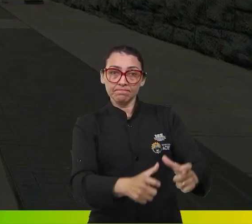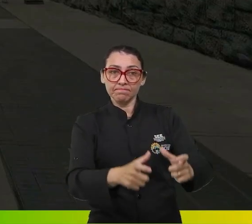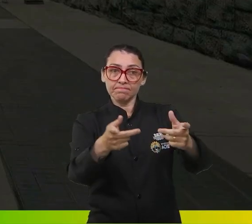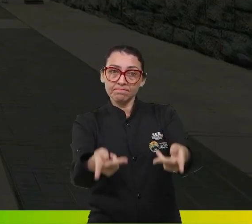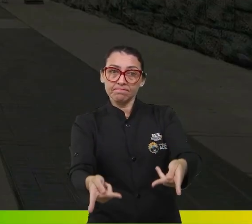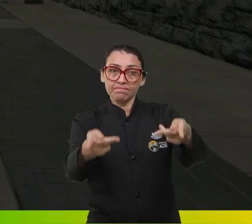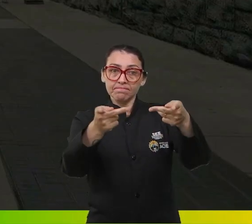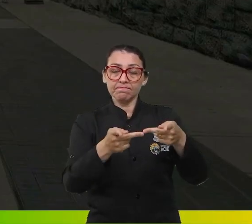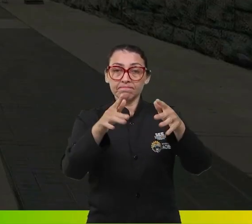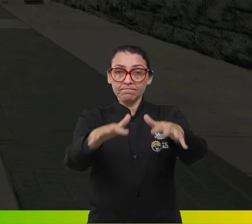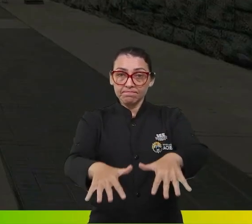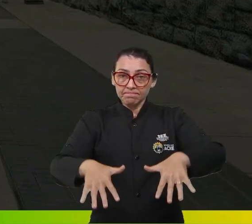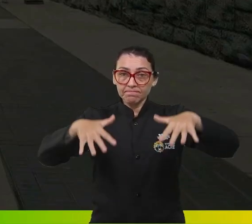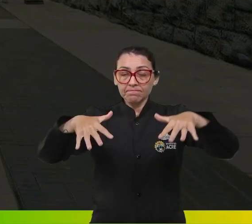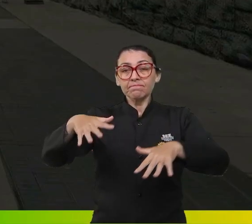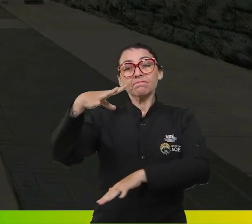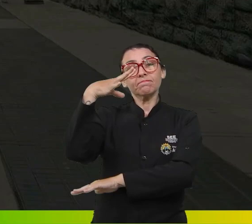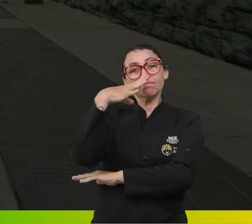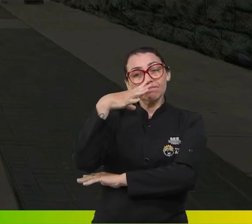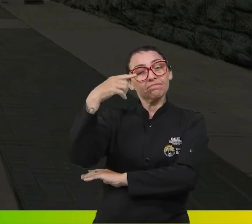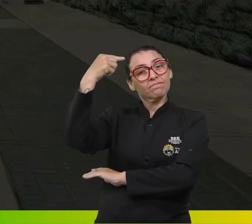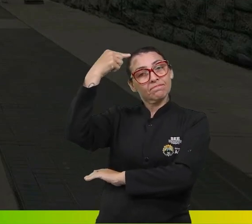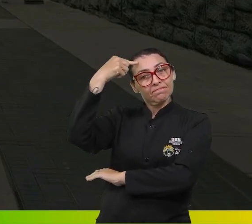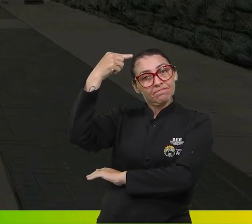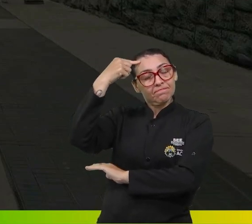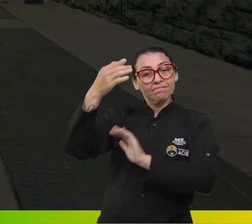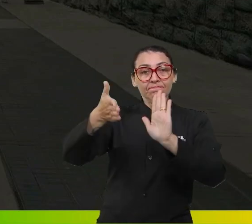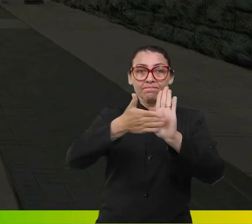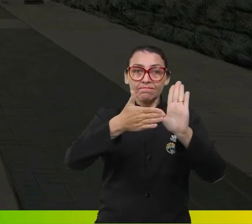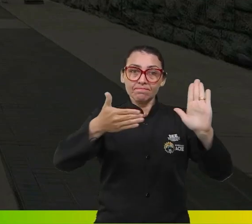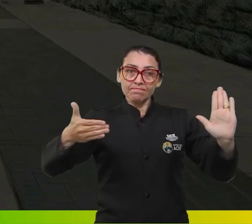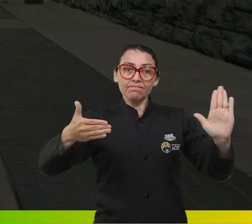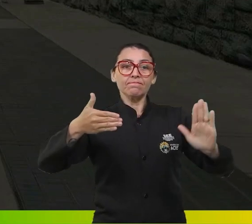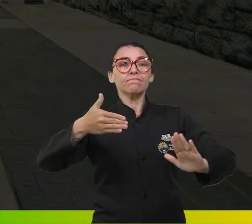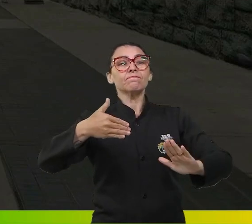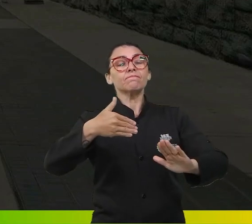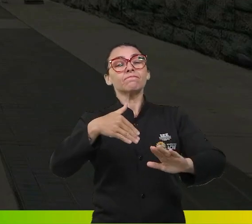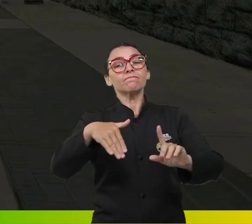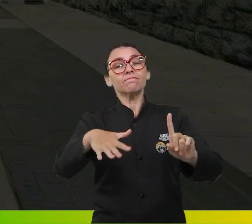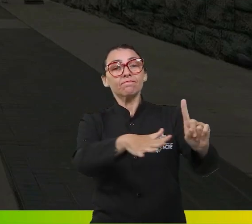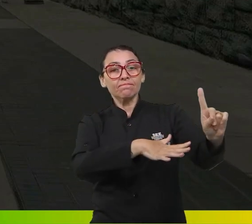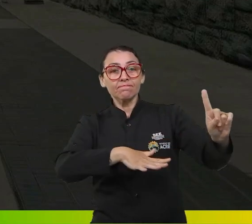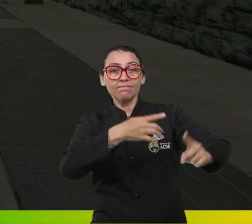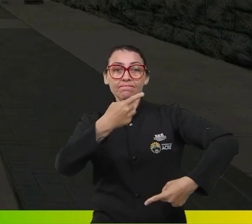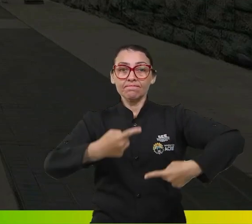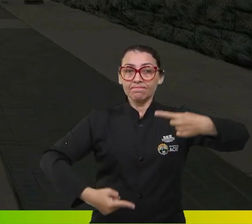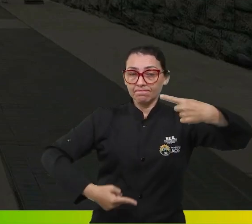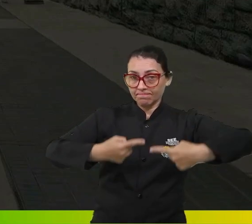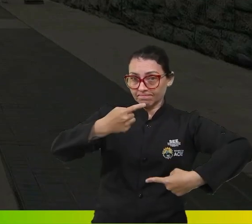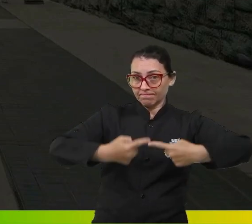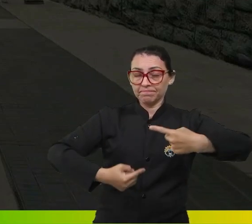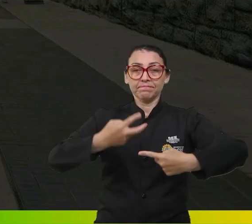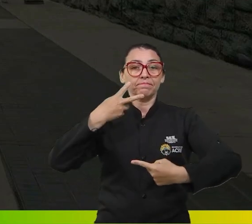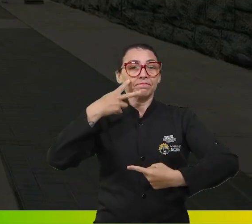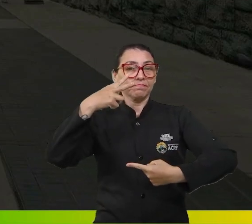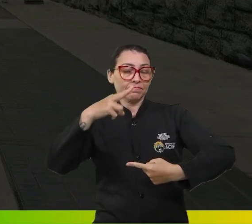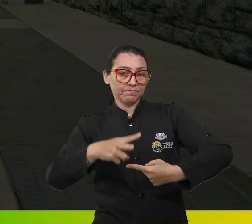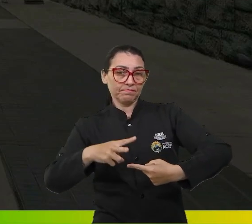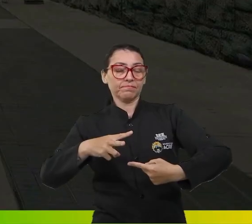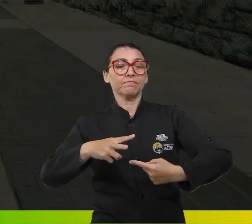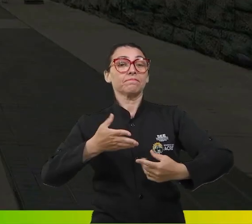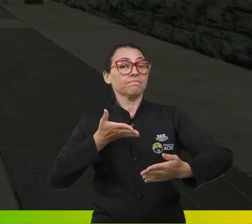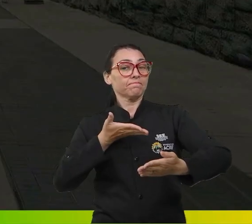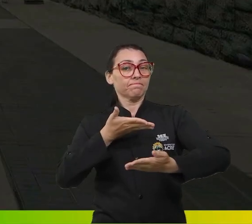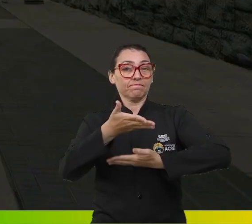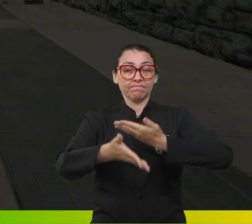e convidando o público à reflexão estética, social e política. Então, a gente vê aí que a intervenção,